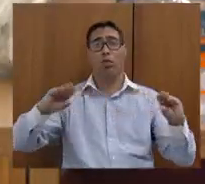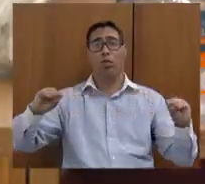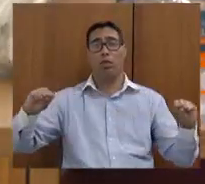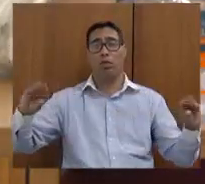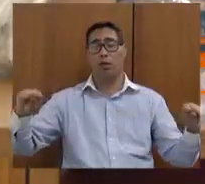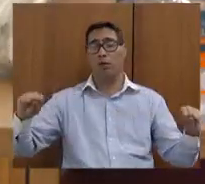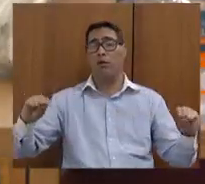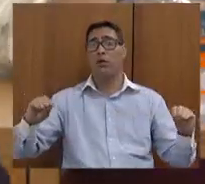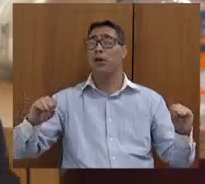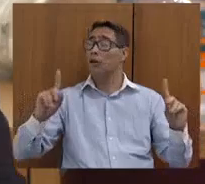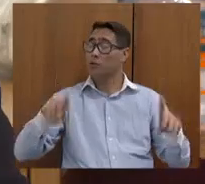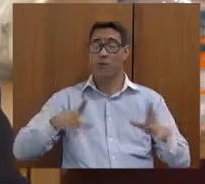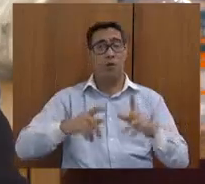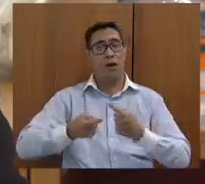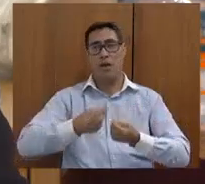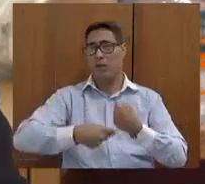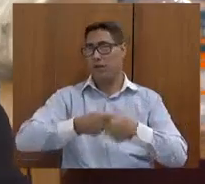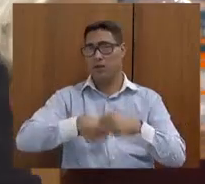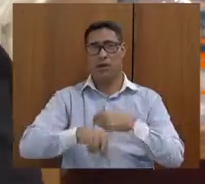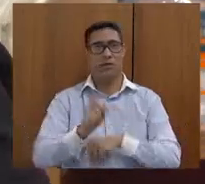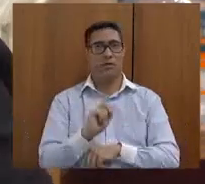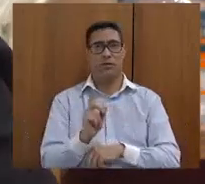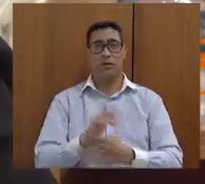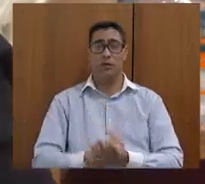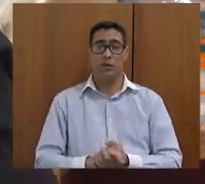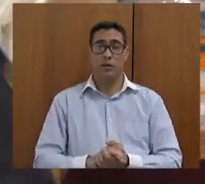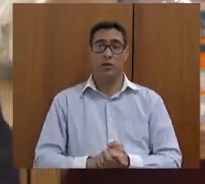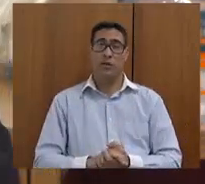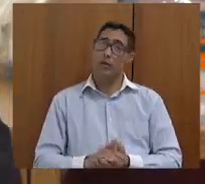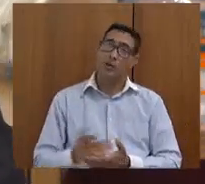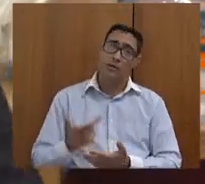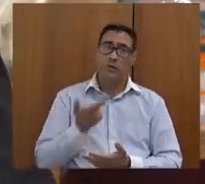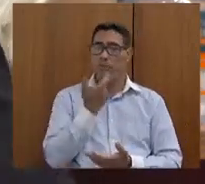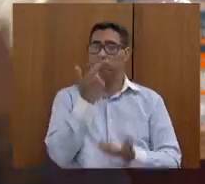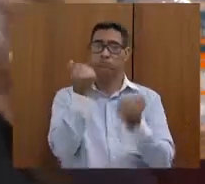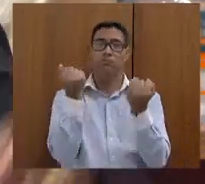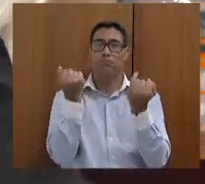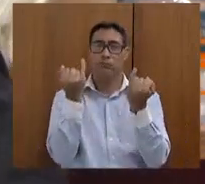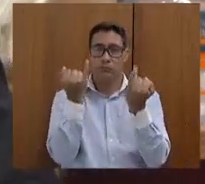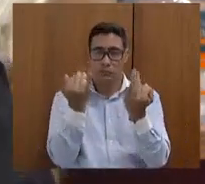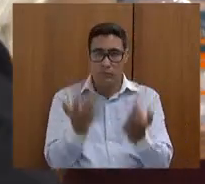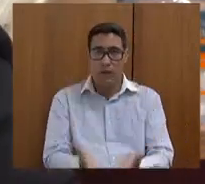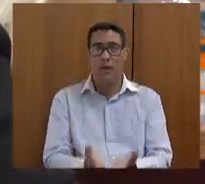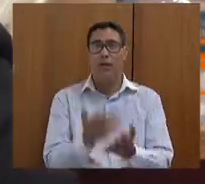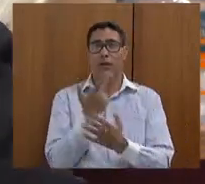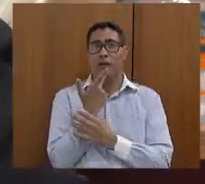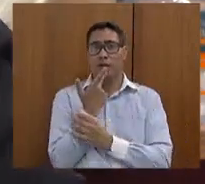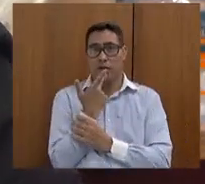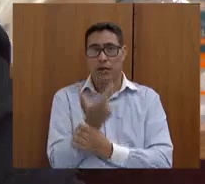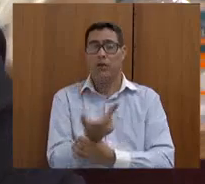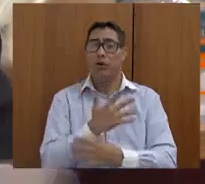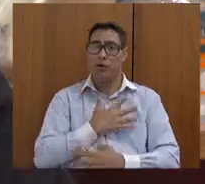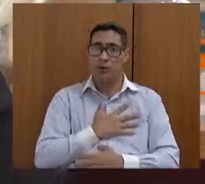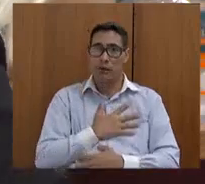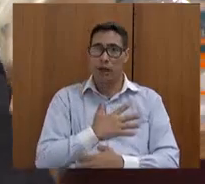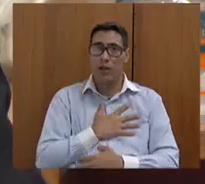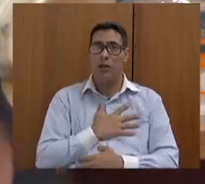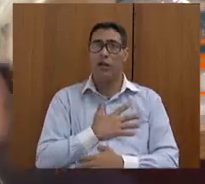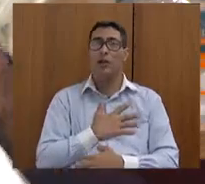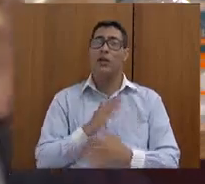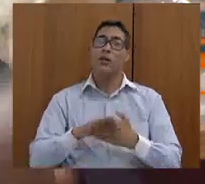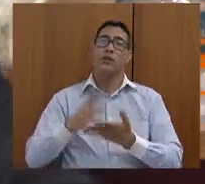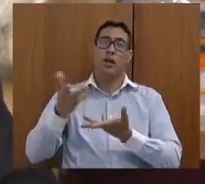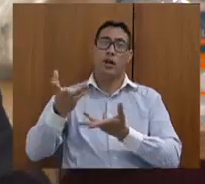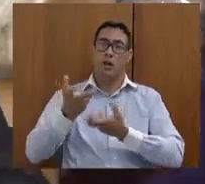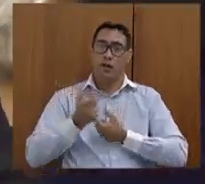né então eu queria fazer aqui essas considerações e dizer que gostaria muito de receber aqui